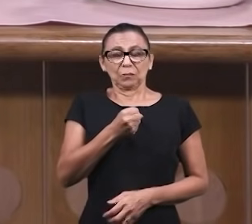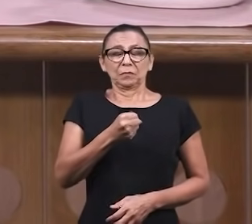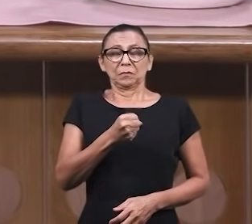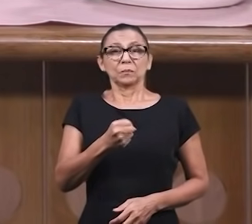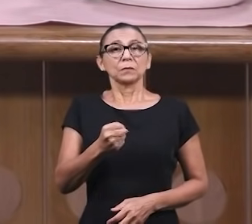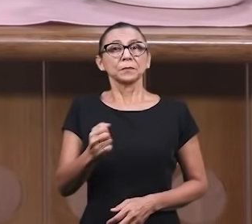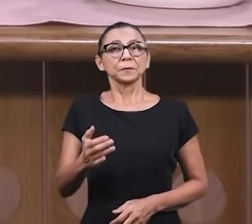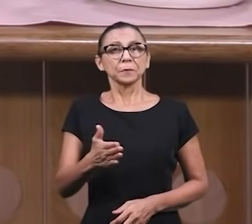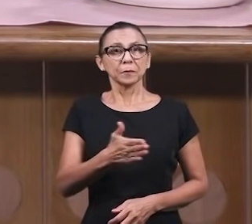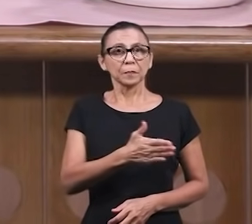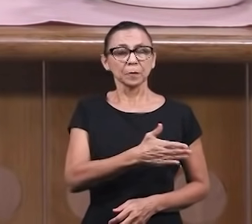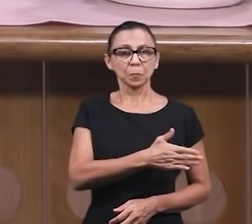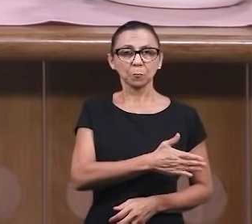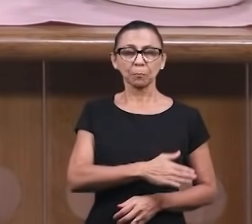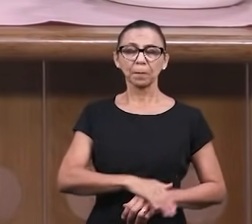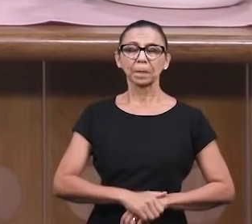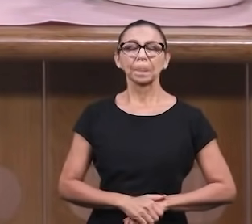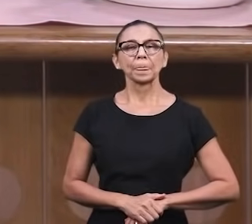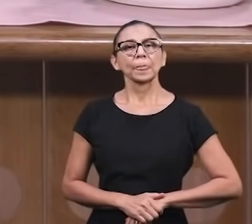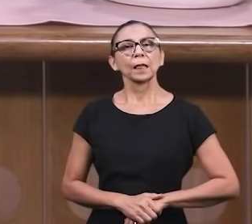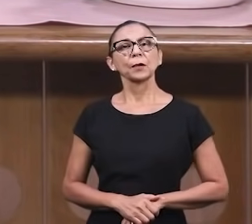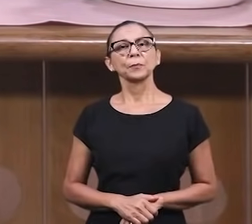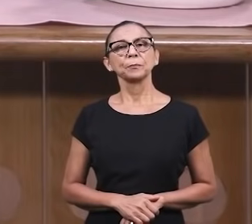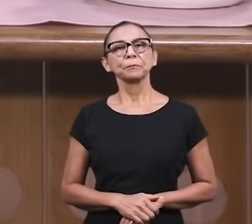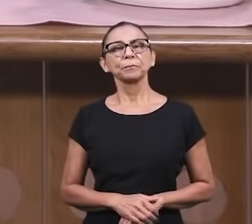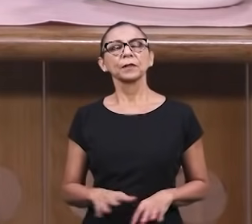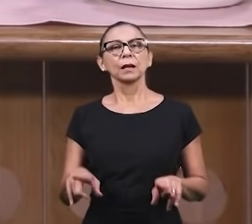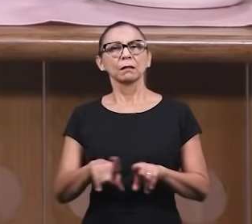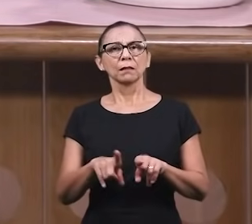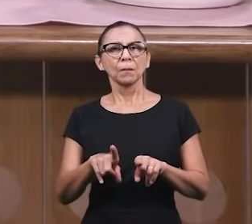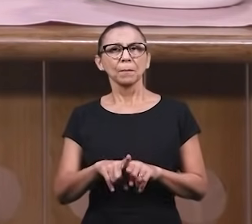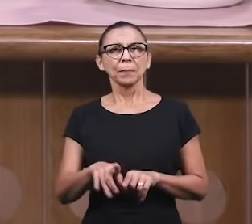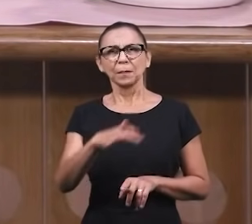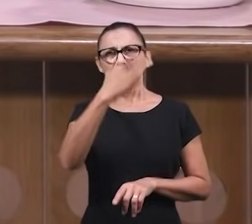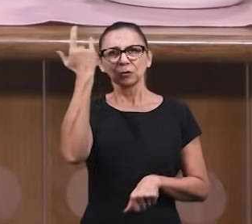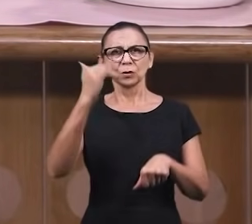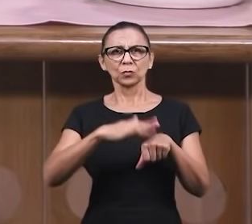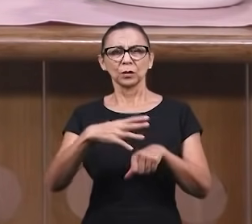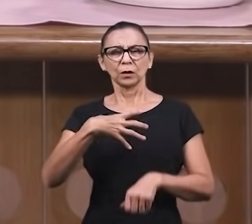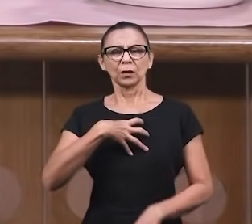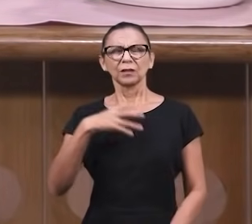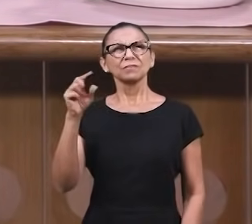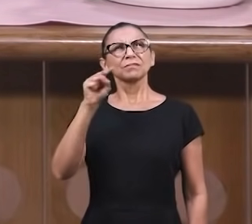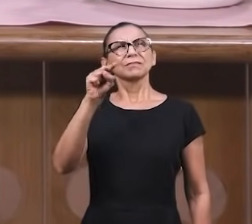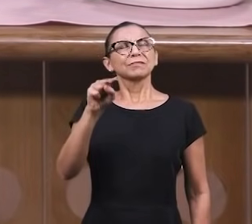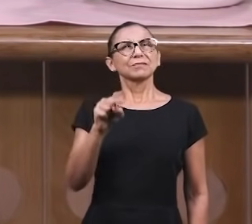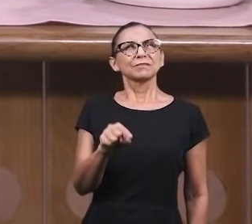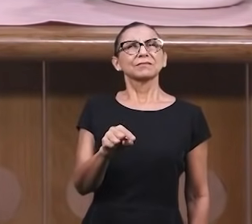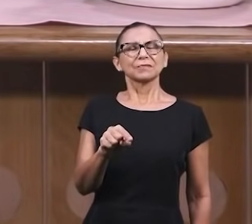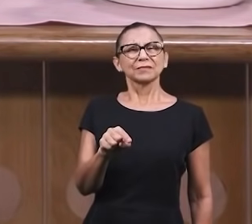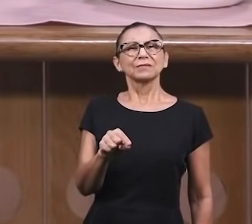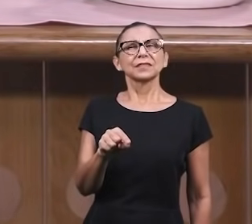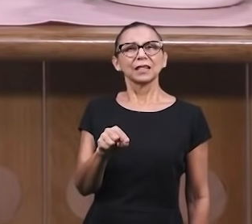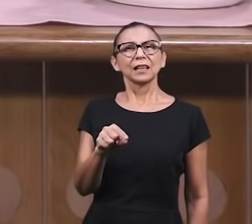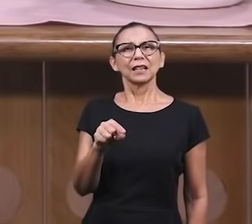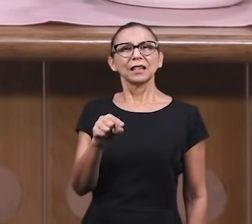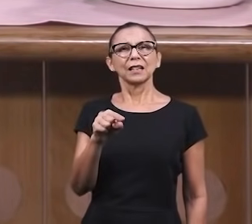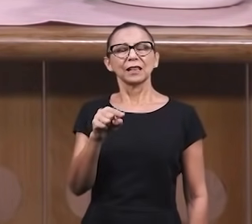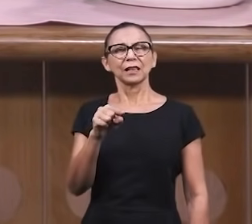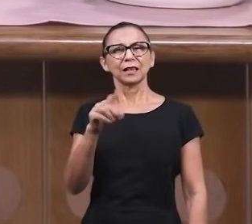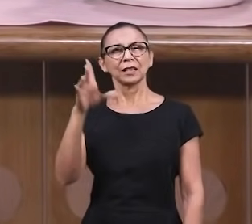fobias, a síndrome que acomete muito hoje, né, no dia a